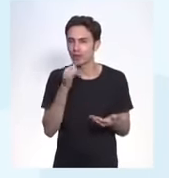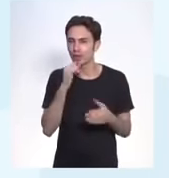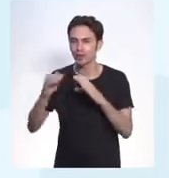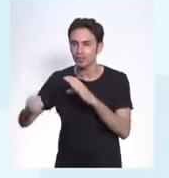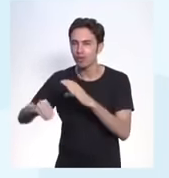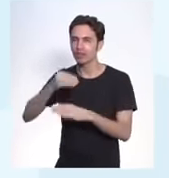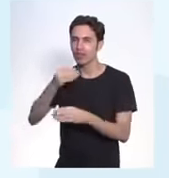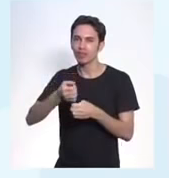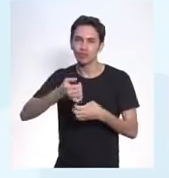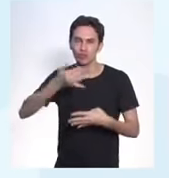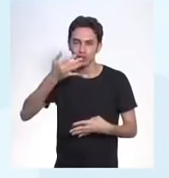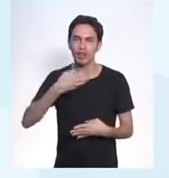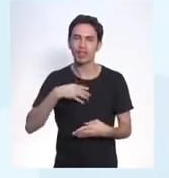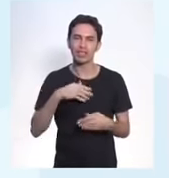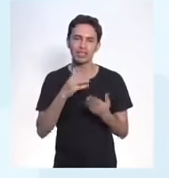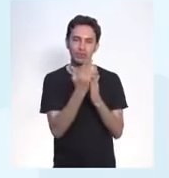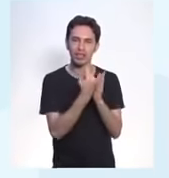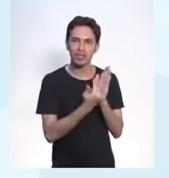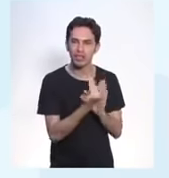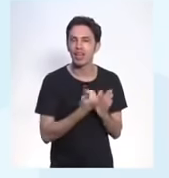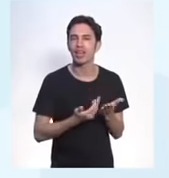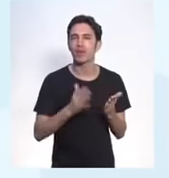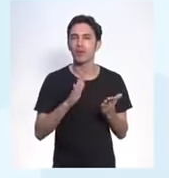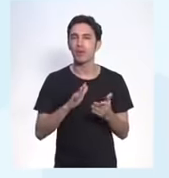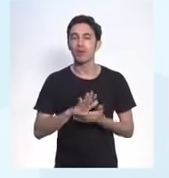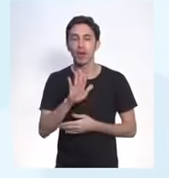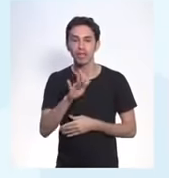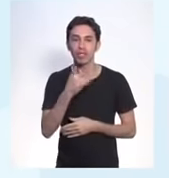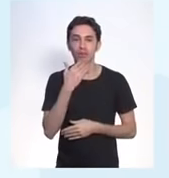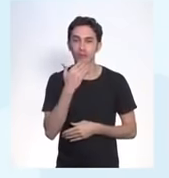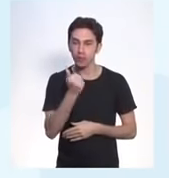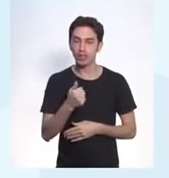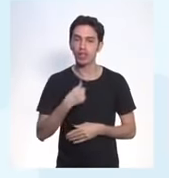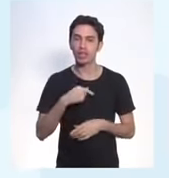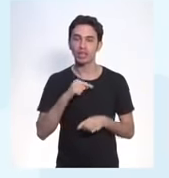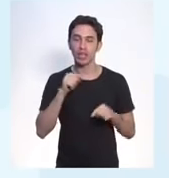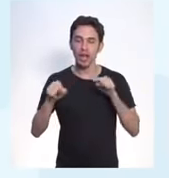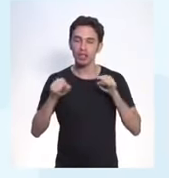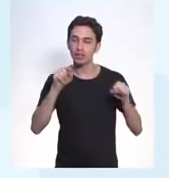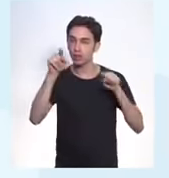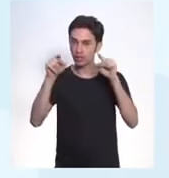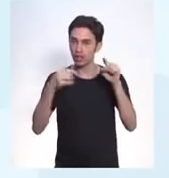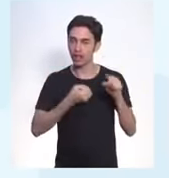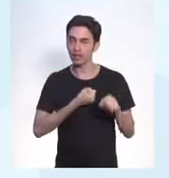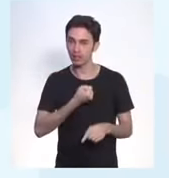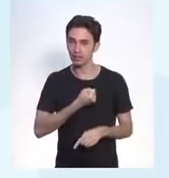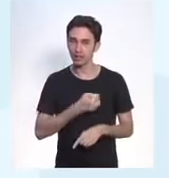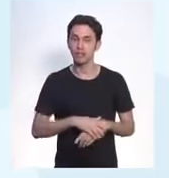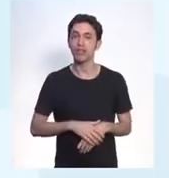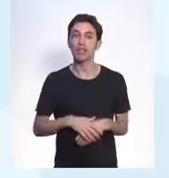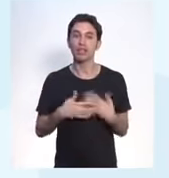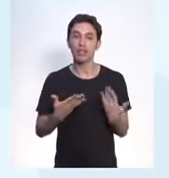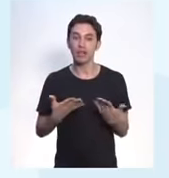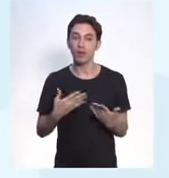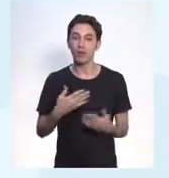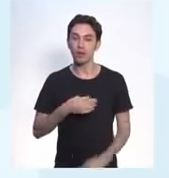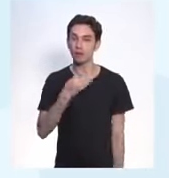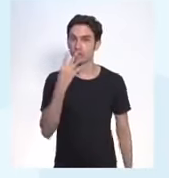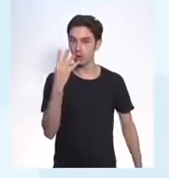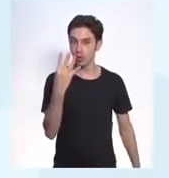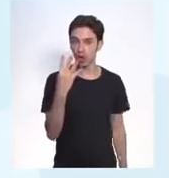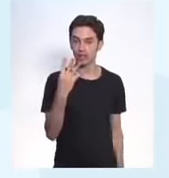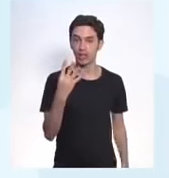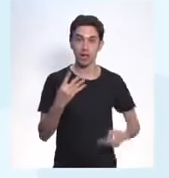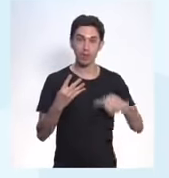aí para colocar esse pulinho no outono Então vou pedir as coordenadas como são quatro é a primeira vez a primeira